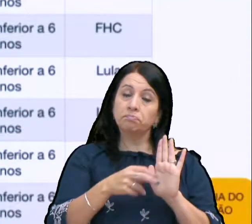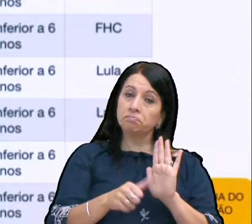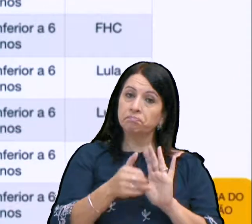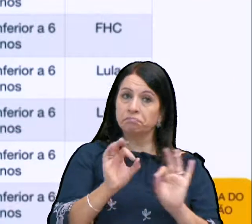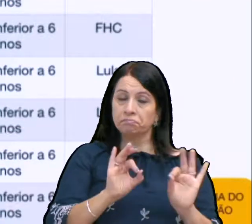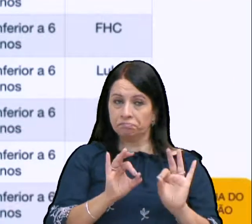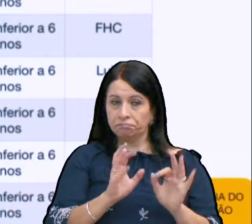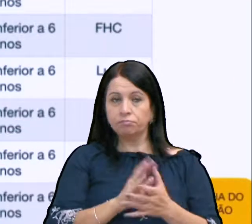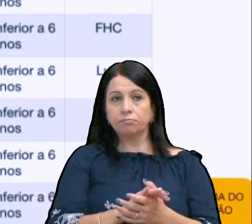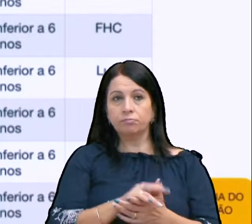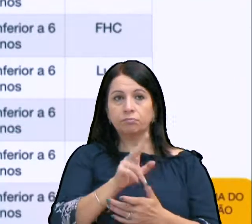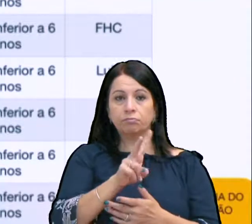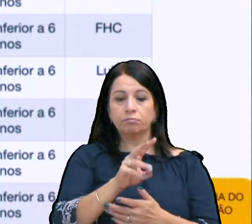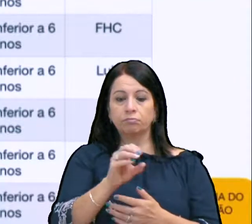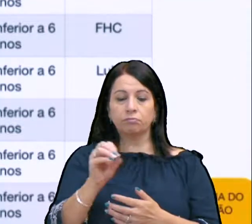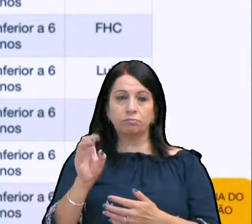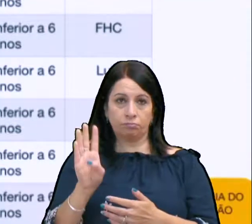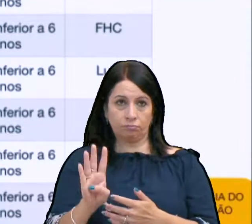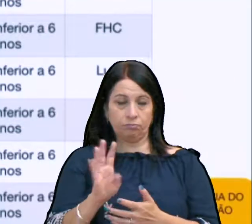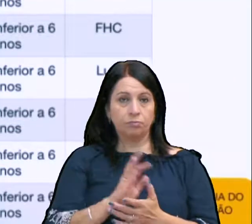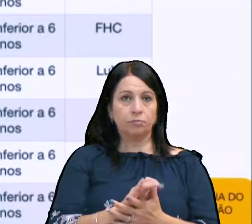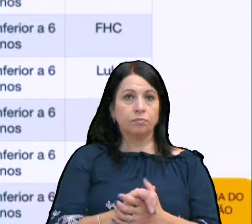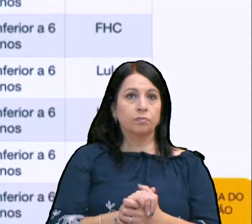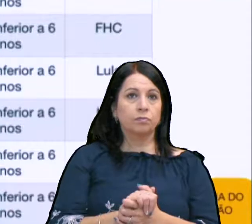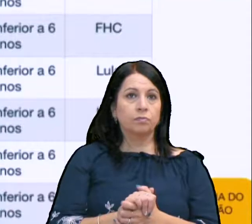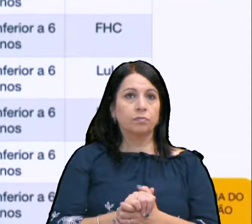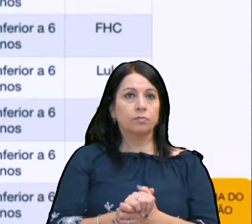melhorada. 2004,